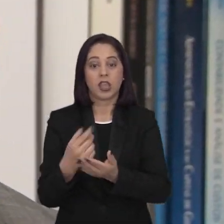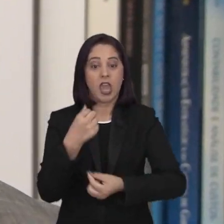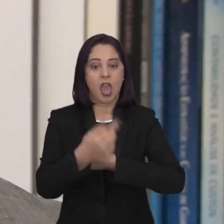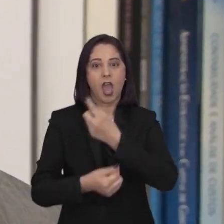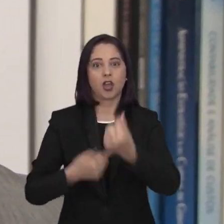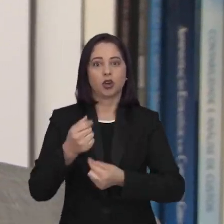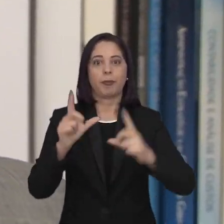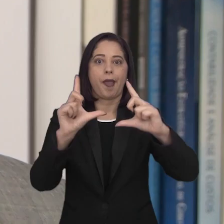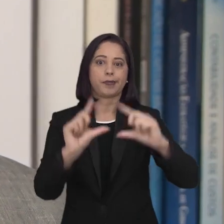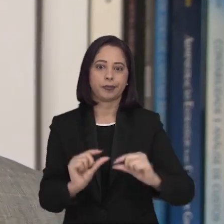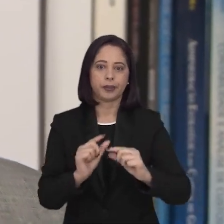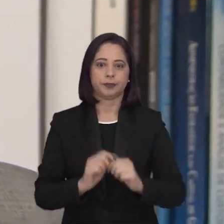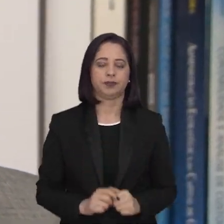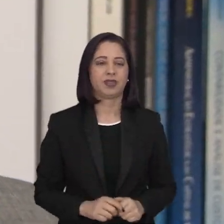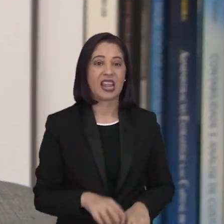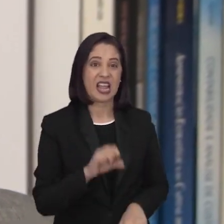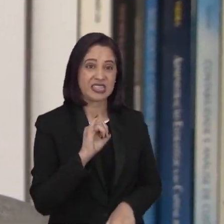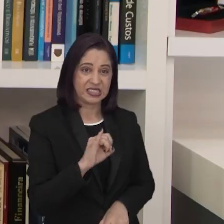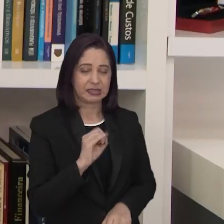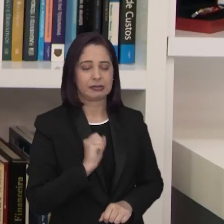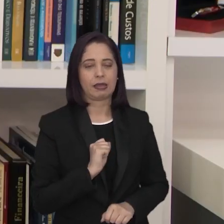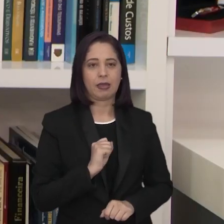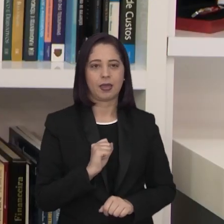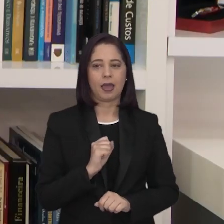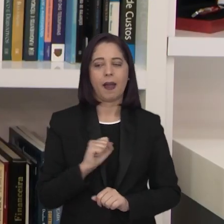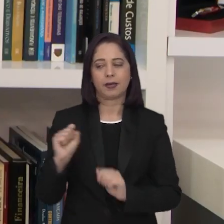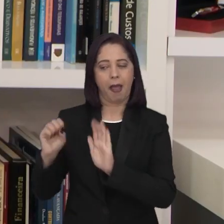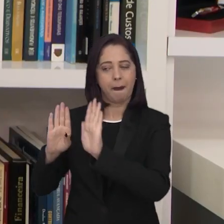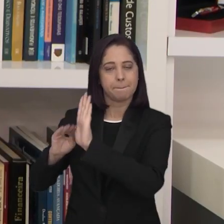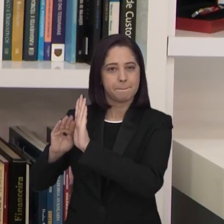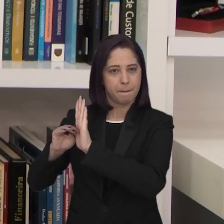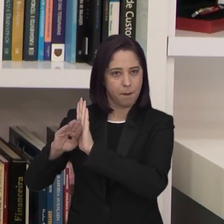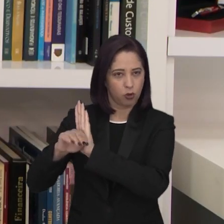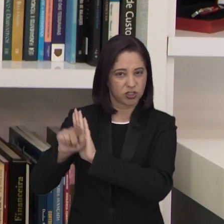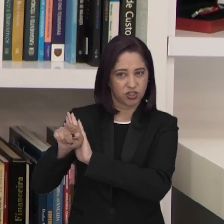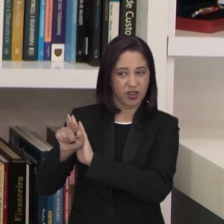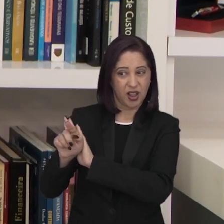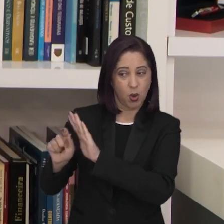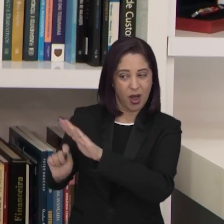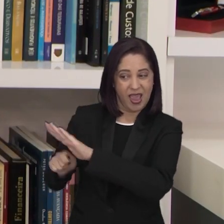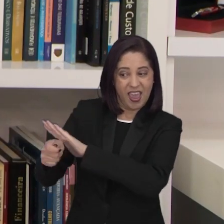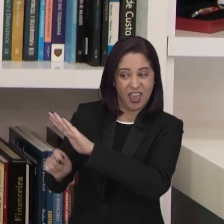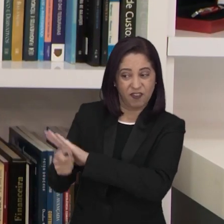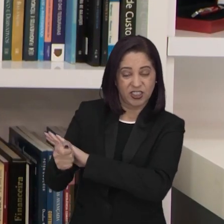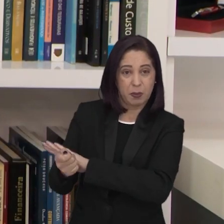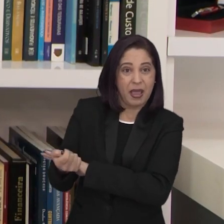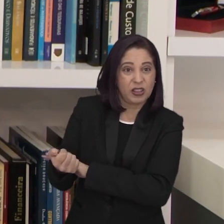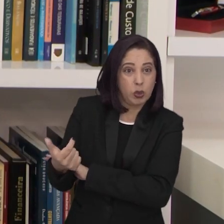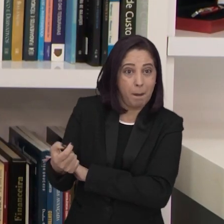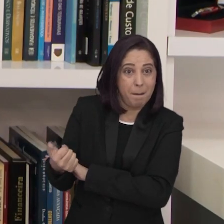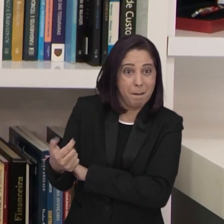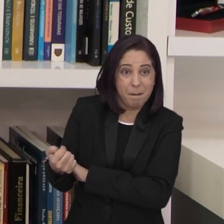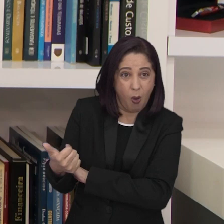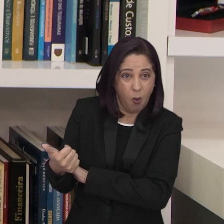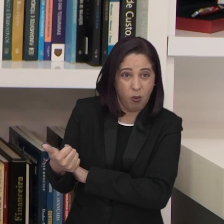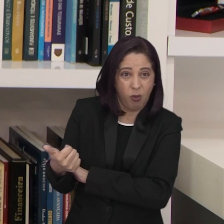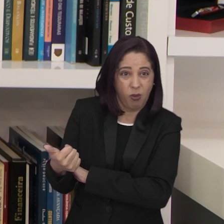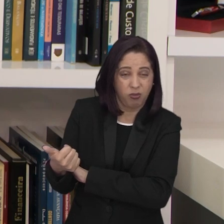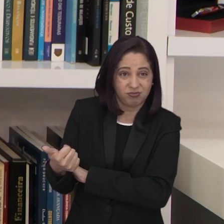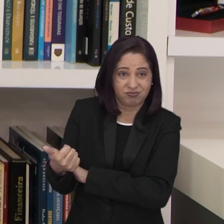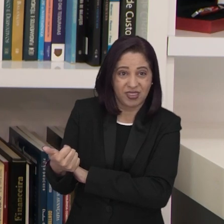no desenvolvimento econômico do país. Quando você deixa de investir na Bolsa de Valor, por exemplo, tem uma